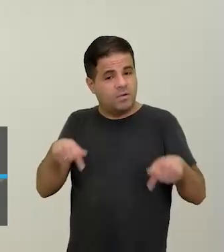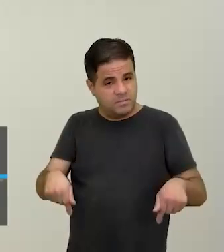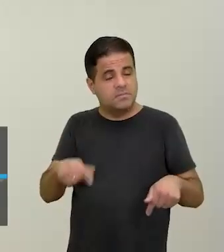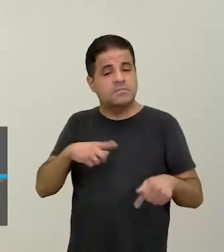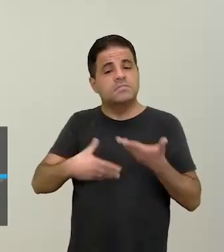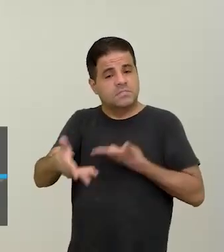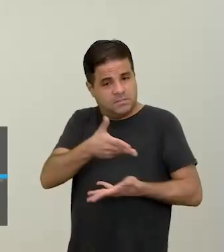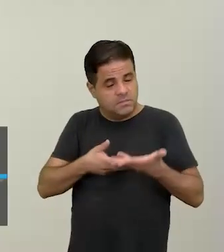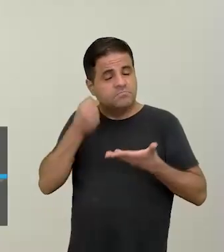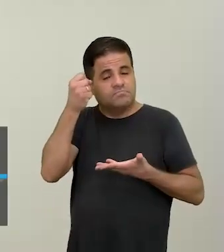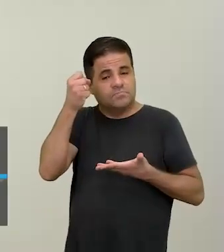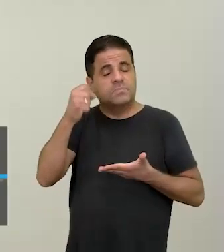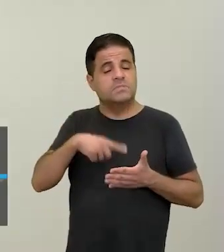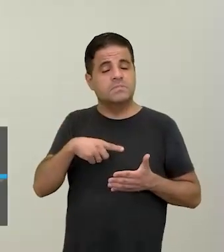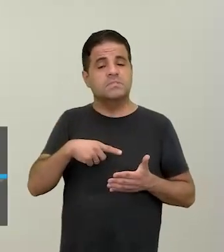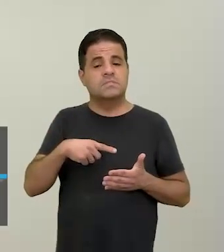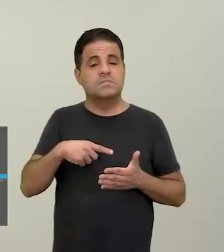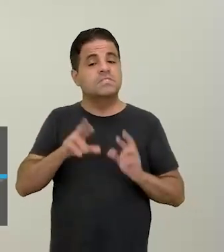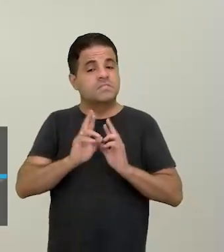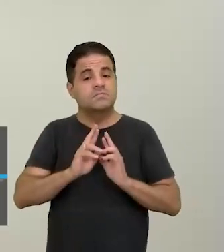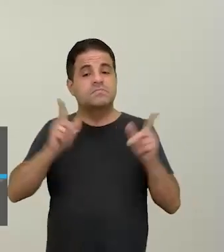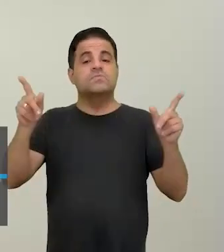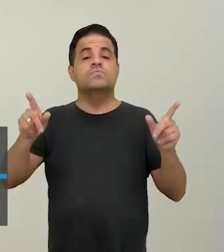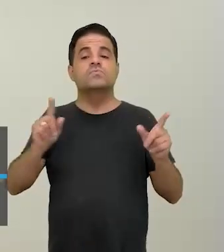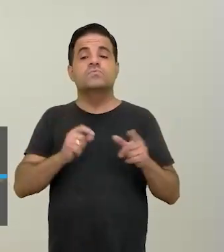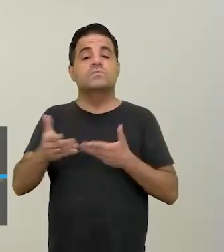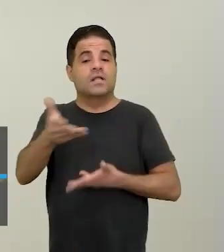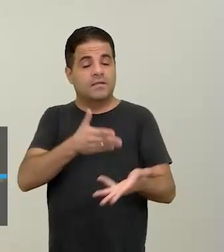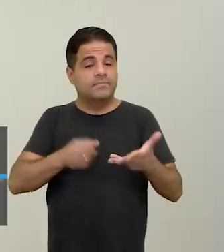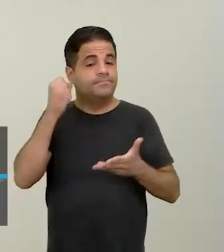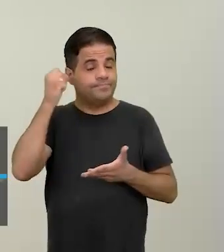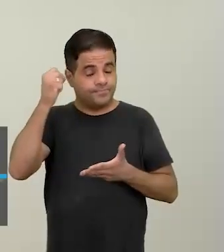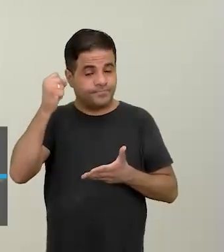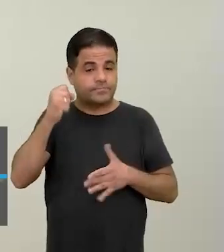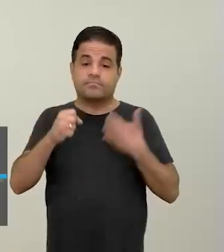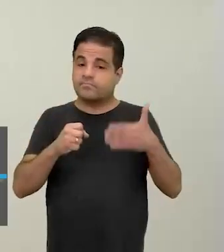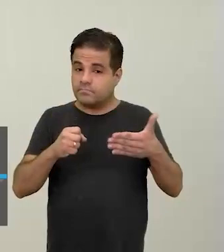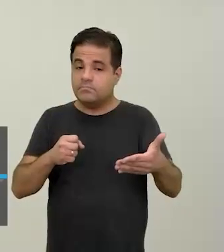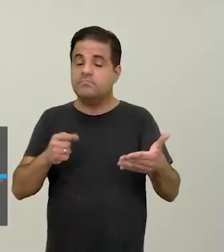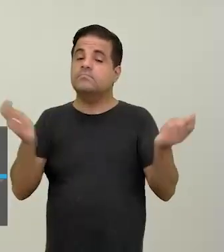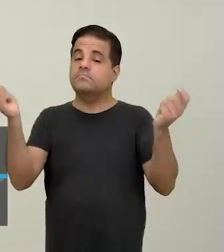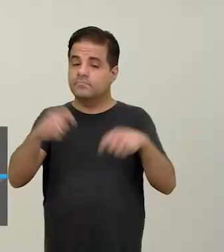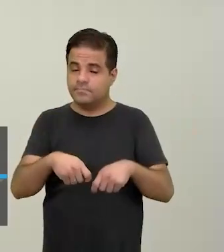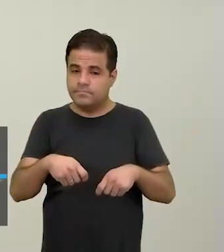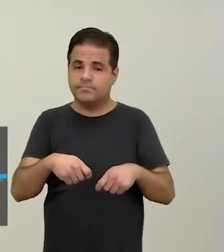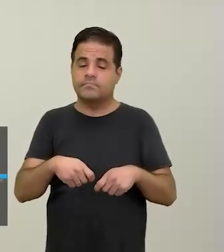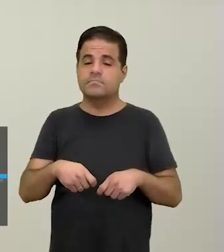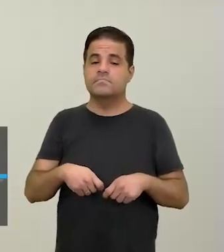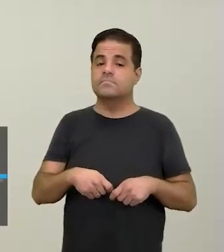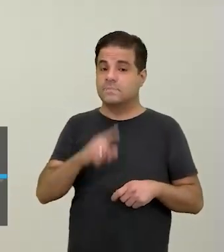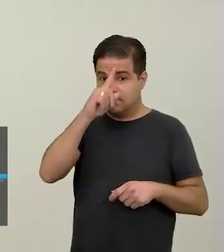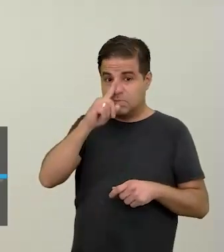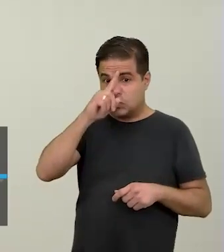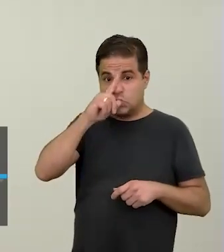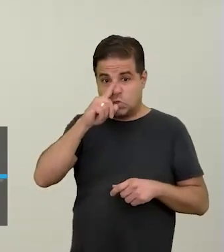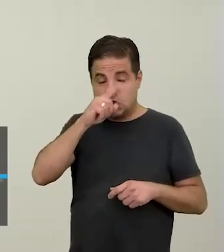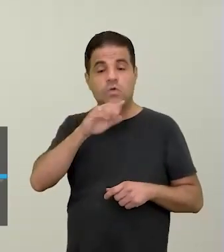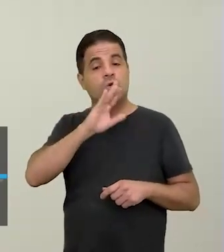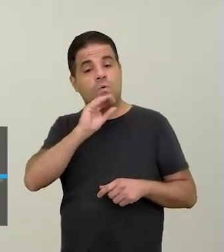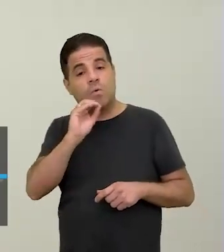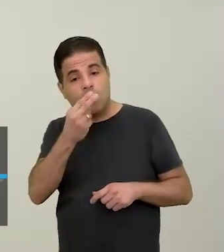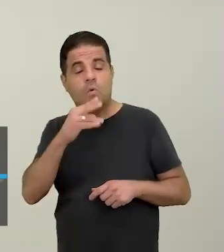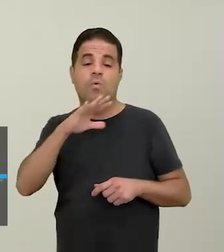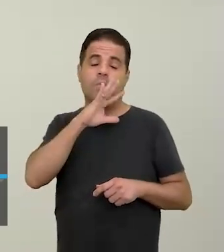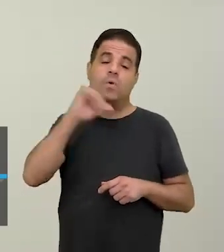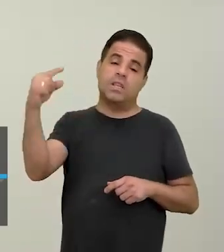Existe uma relação de poder, né? A diferença é quando essa relação de poder ela é nociva, né? Ela é